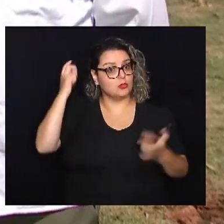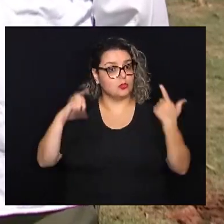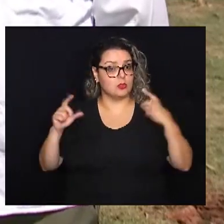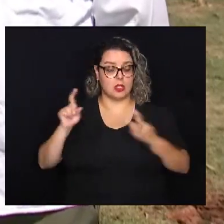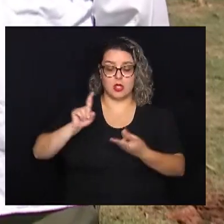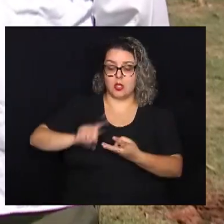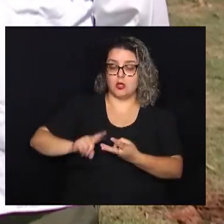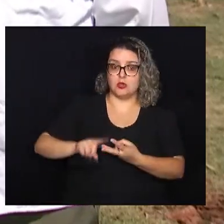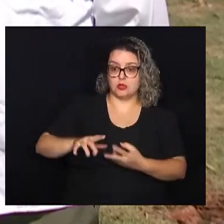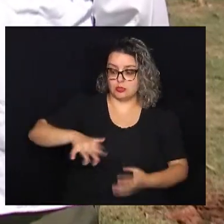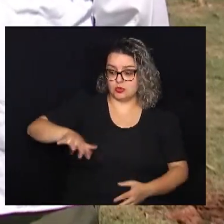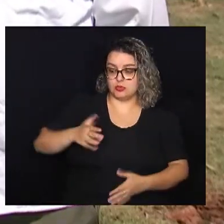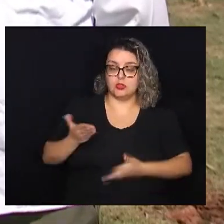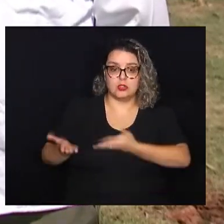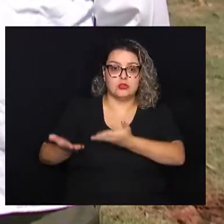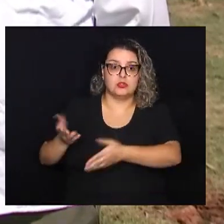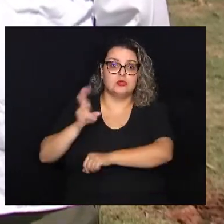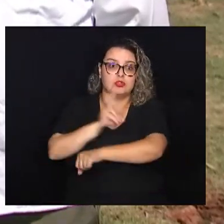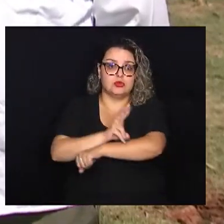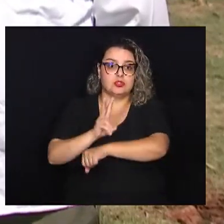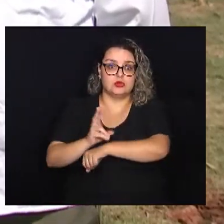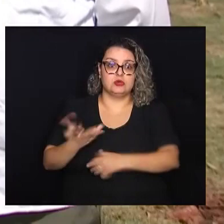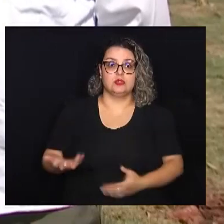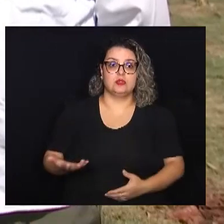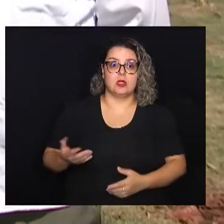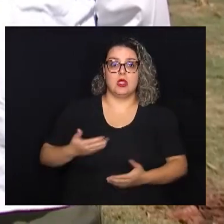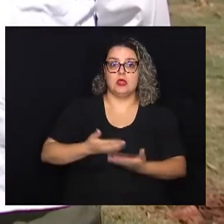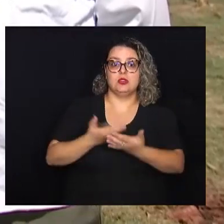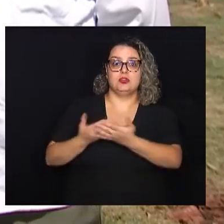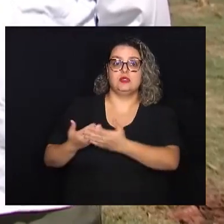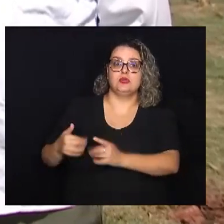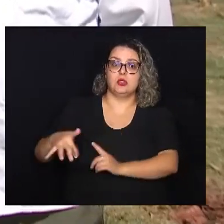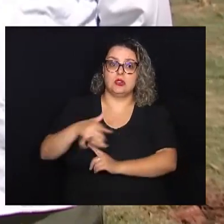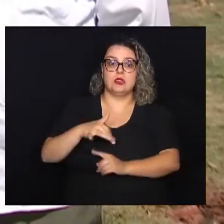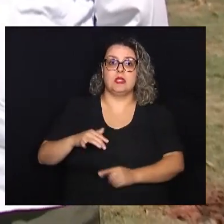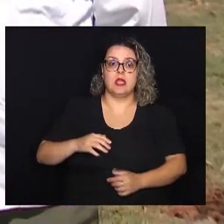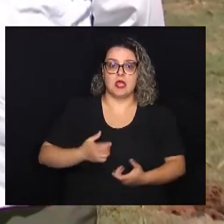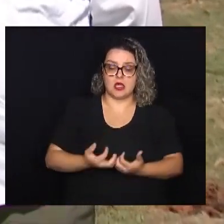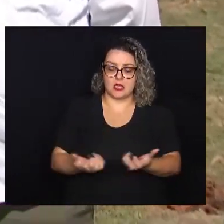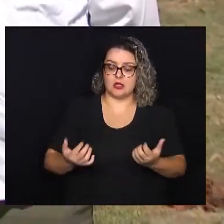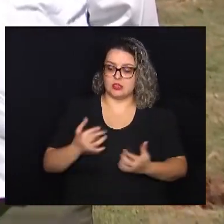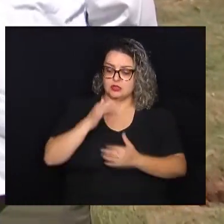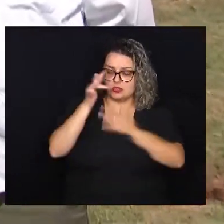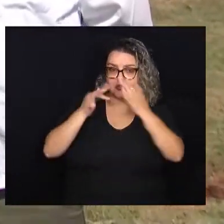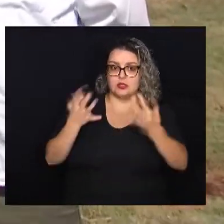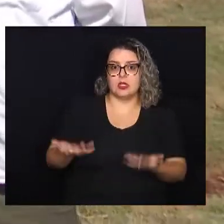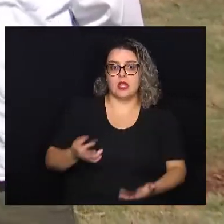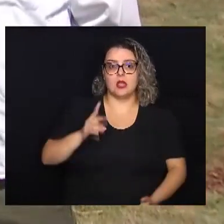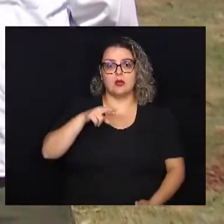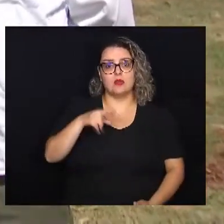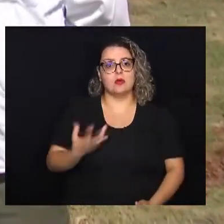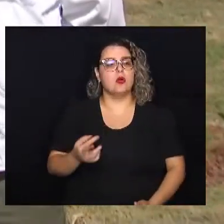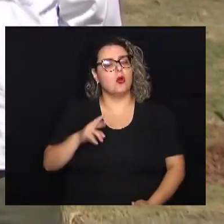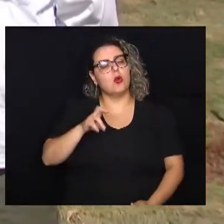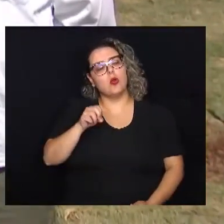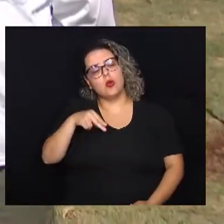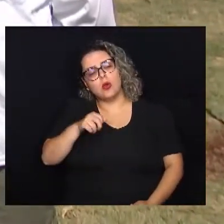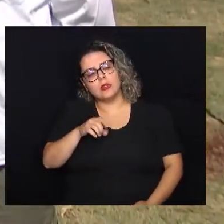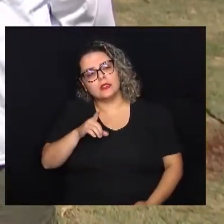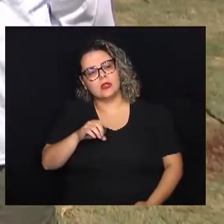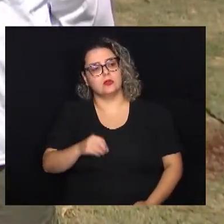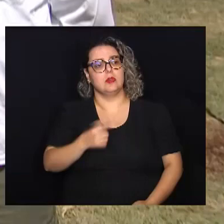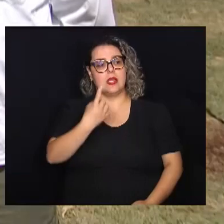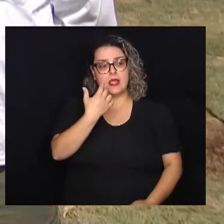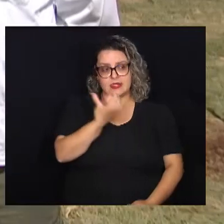a terceira área de preservação a escola de educação ambiental e acharam de naja e devido a isso O Ronaldo essas seis